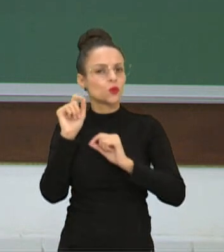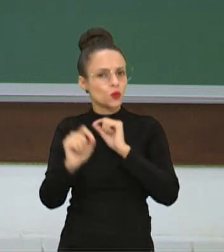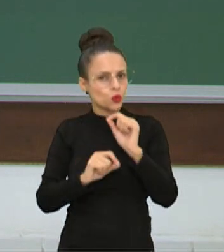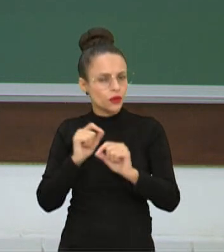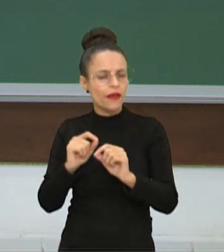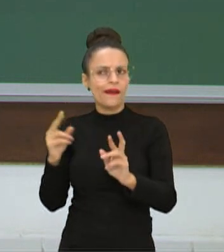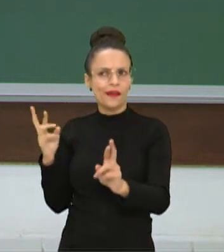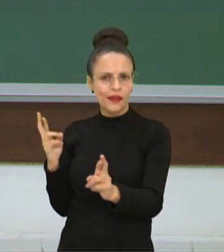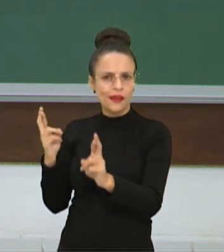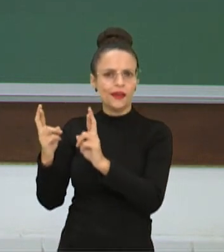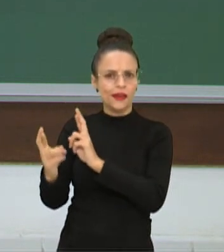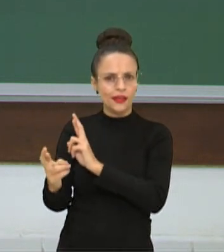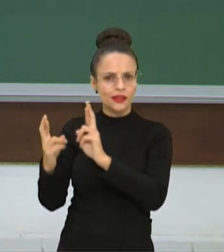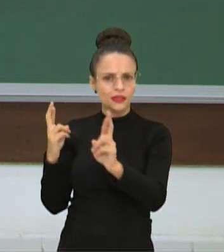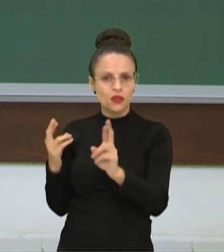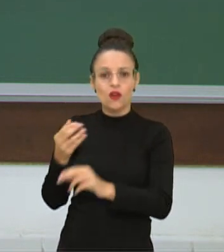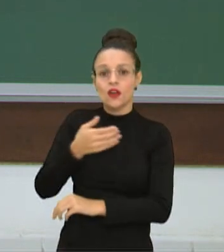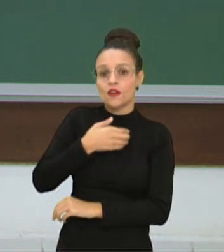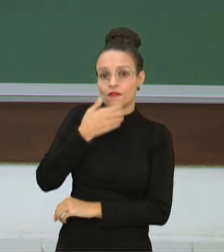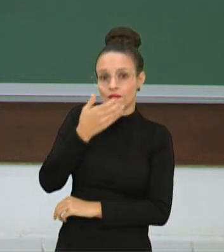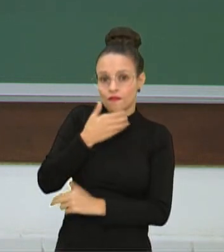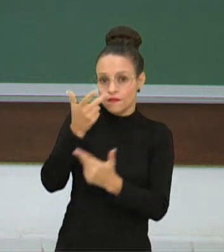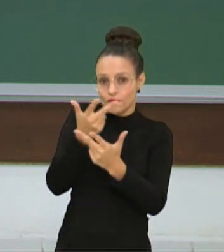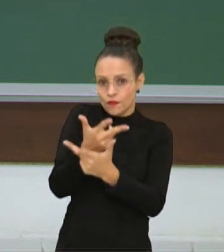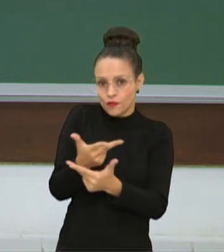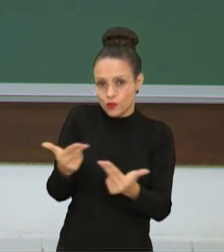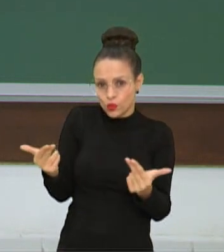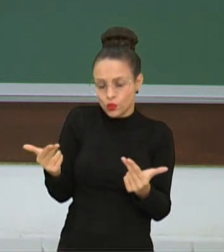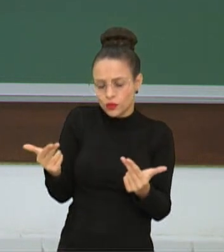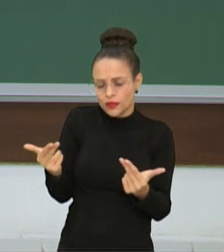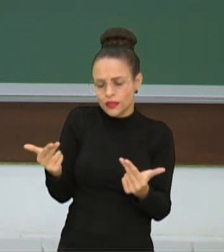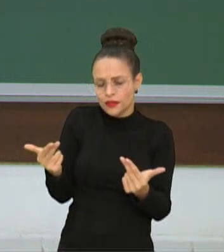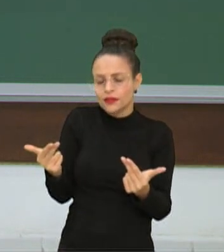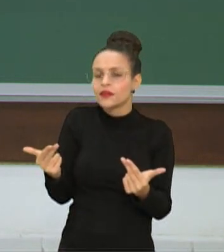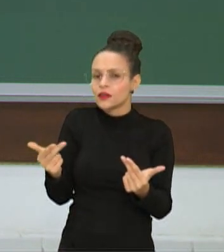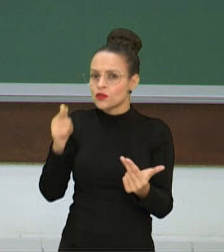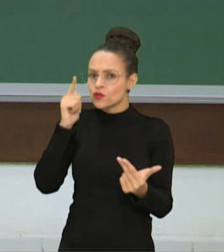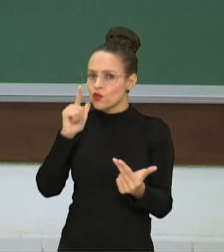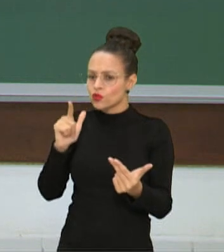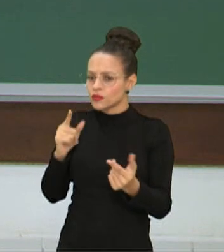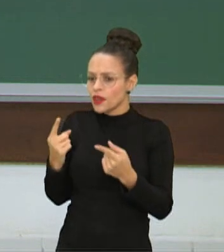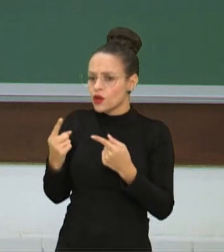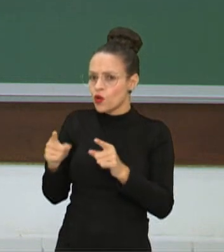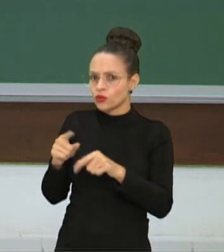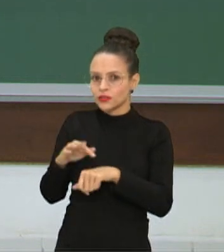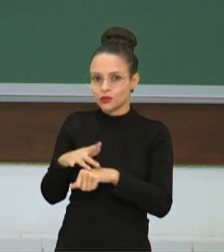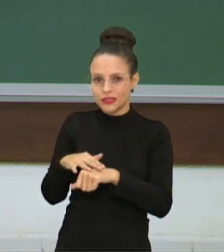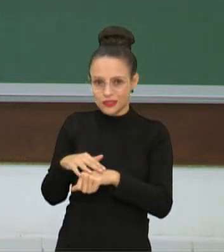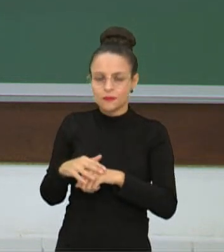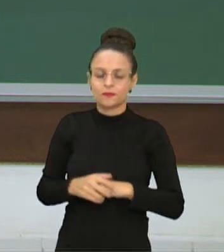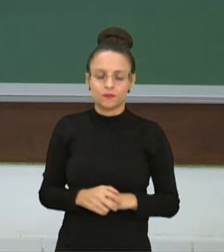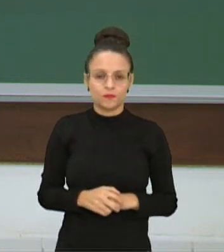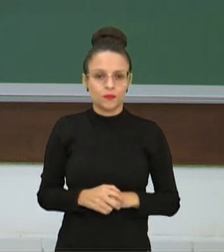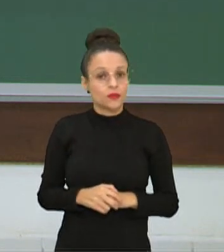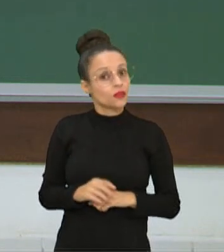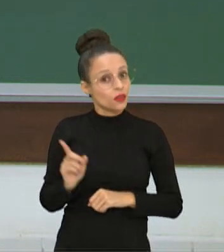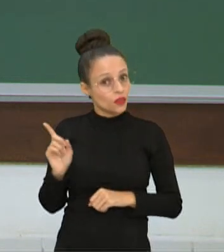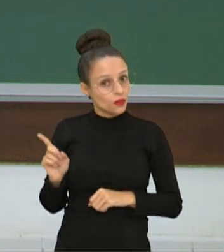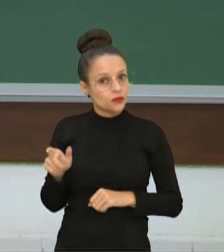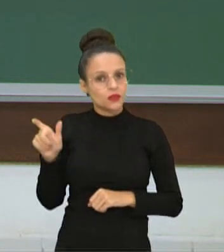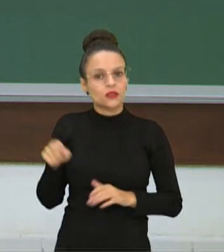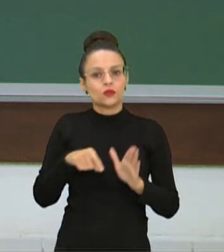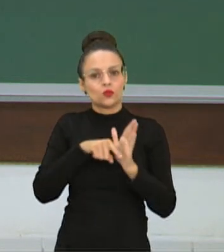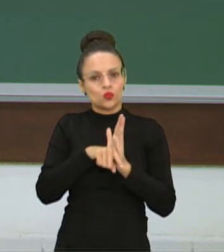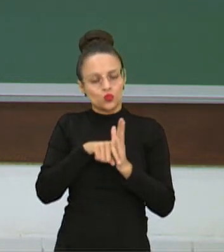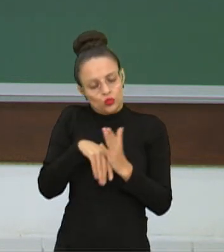tinha relação entre a fruta, né? Que alguma coisa da fruta conseguia combater aquela doença, tá? Então esse foi um